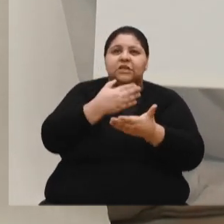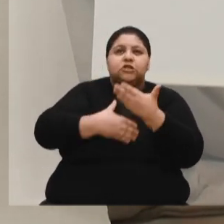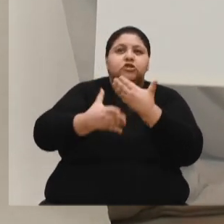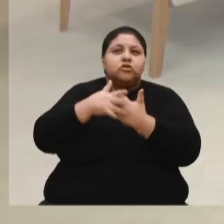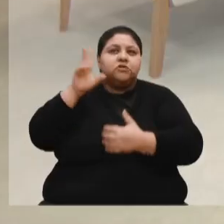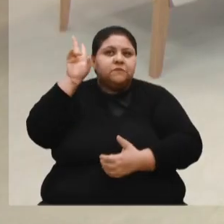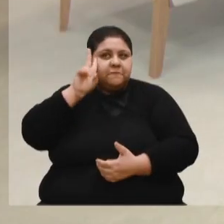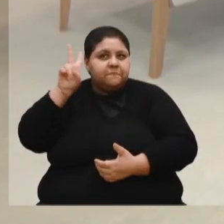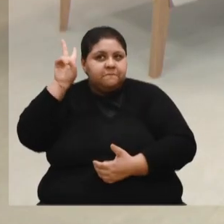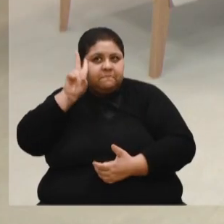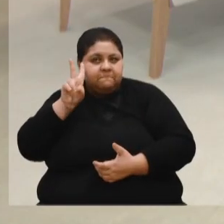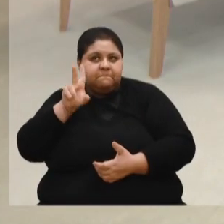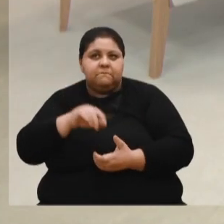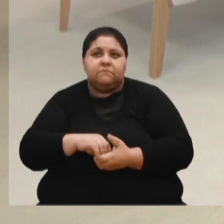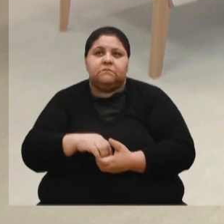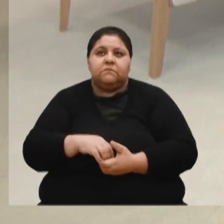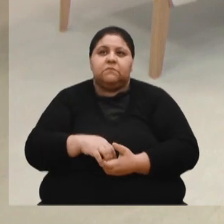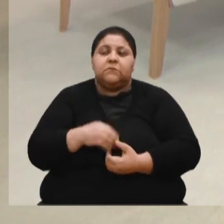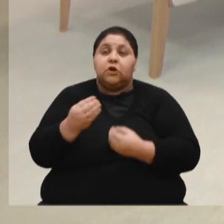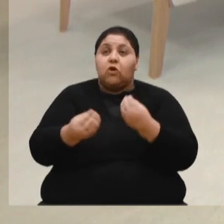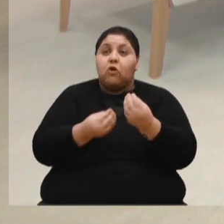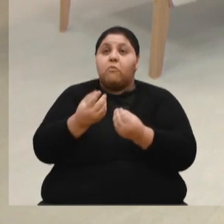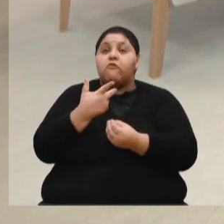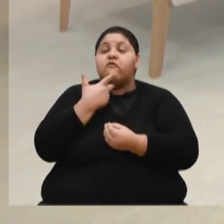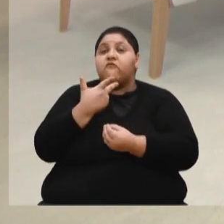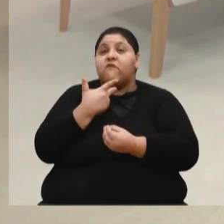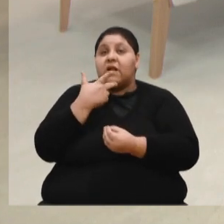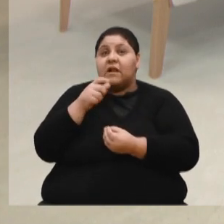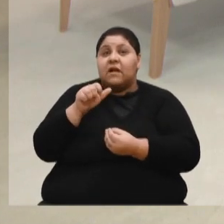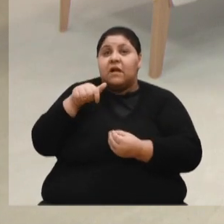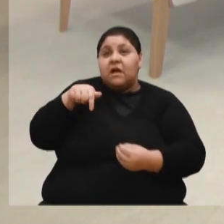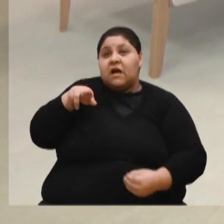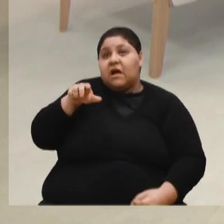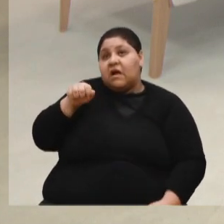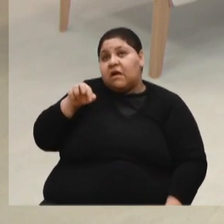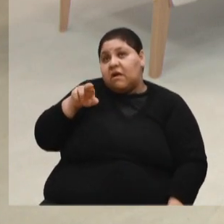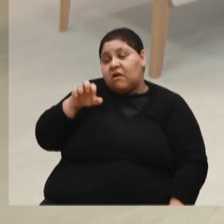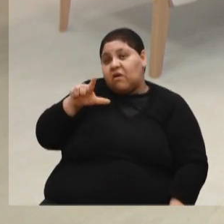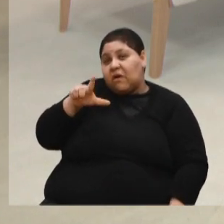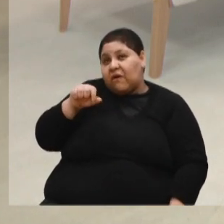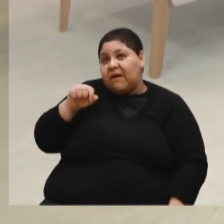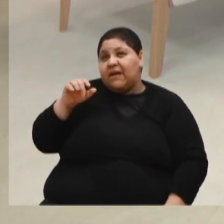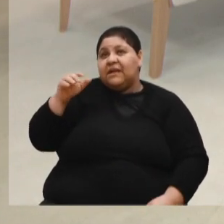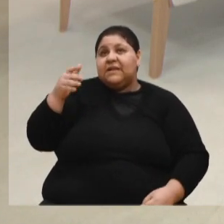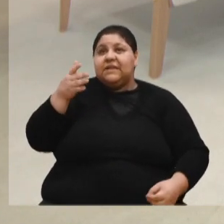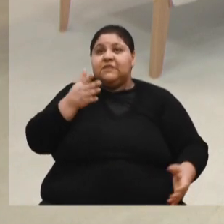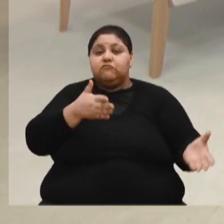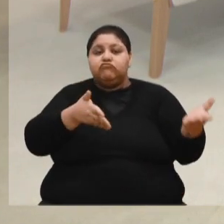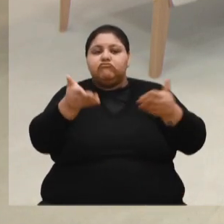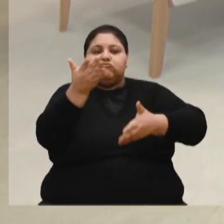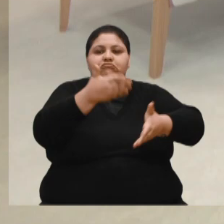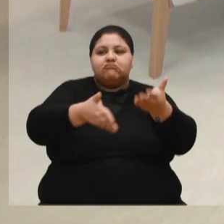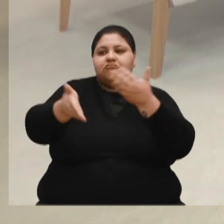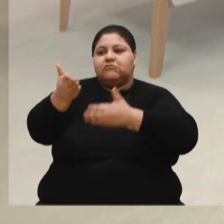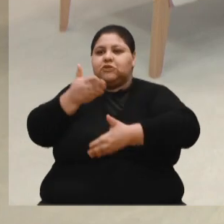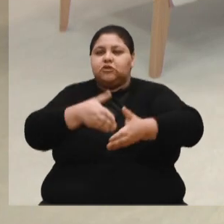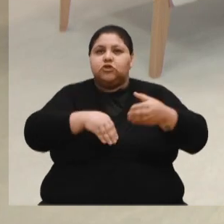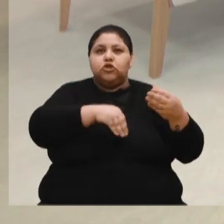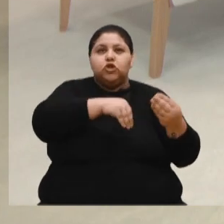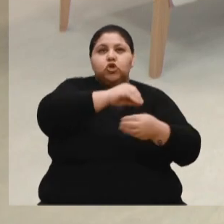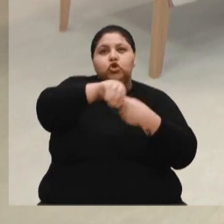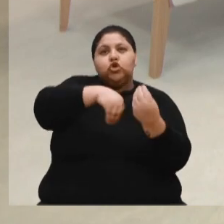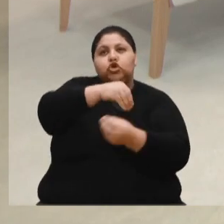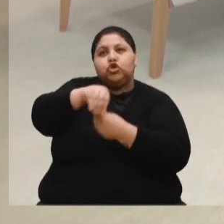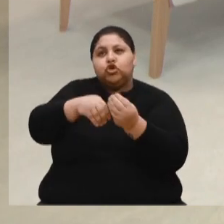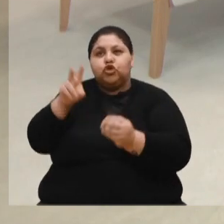Então, e como disse, da aquarela, ela acaba permeando e fluindo junto com a história num todo,